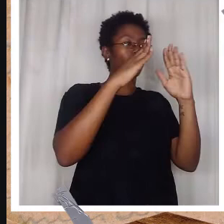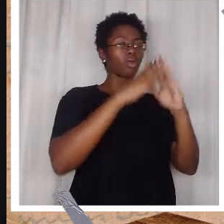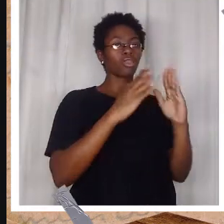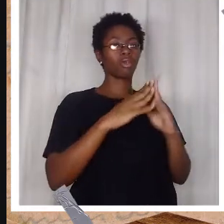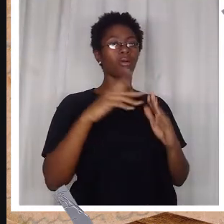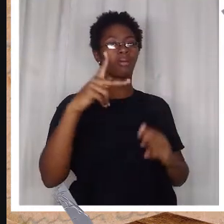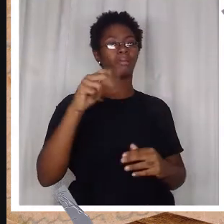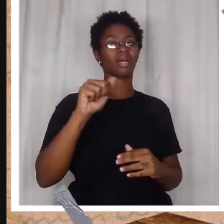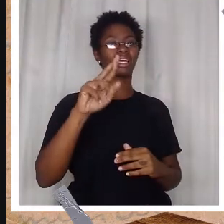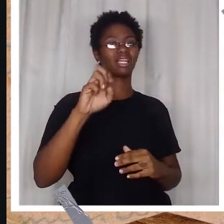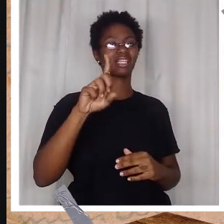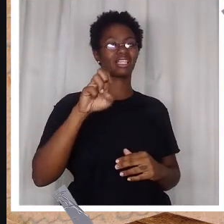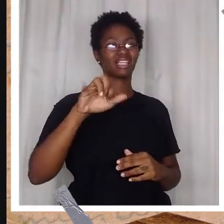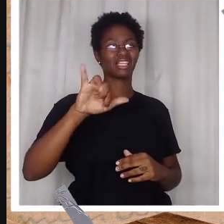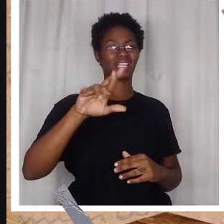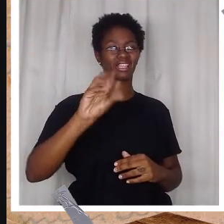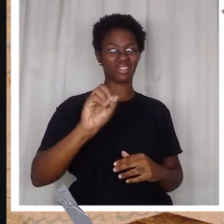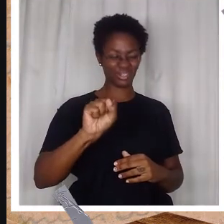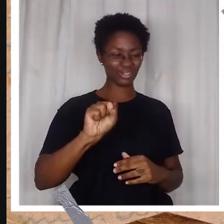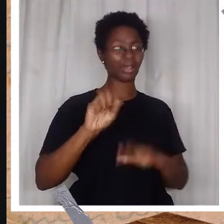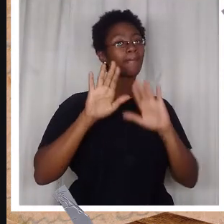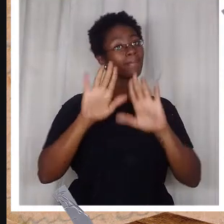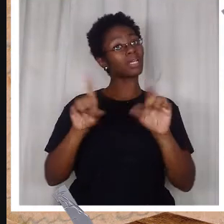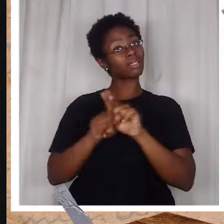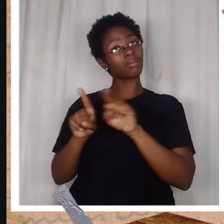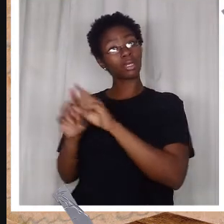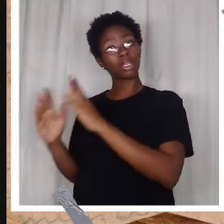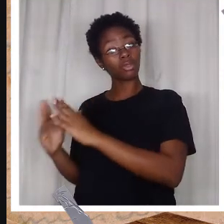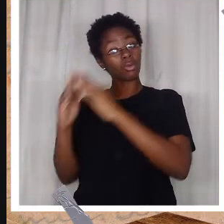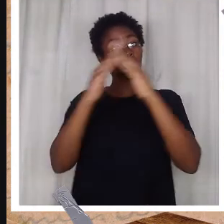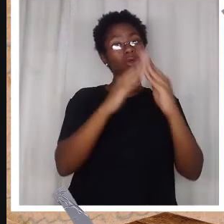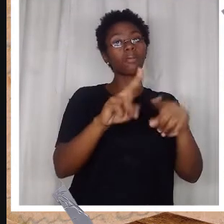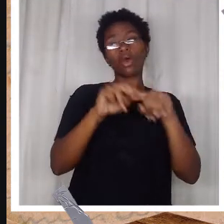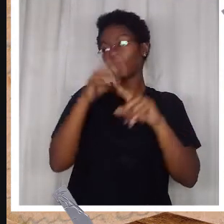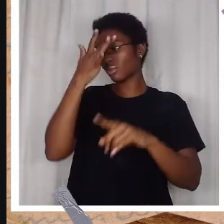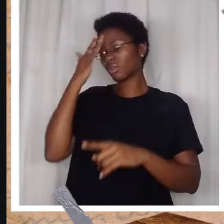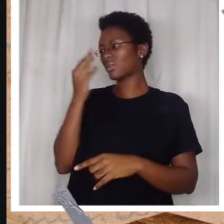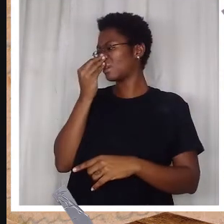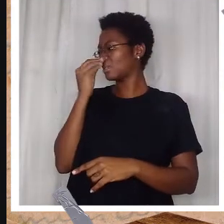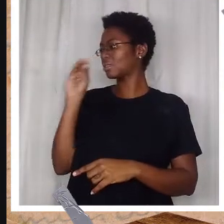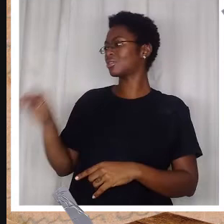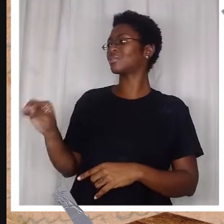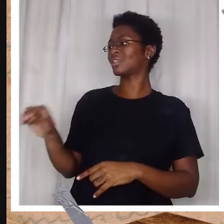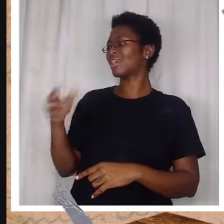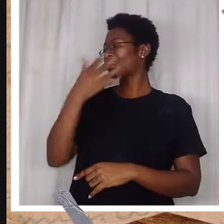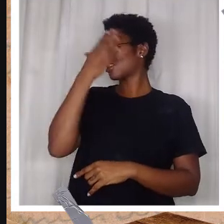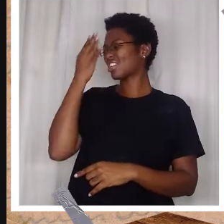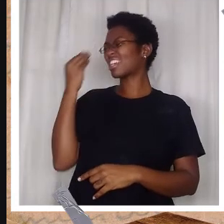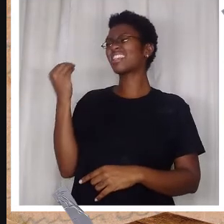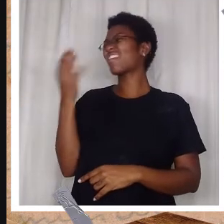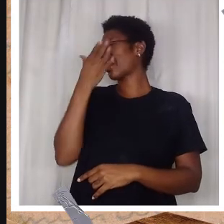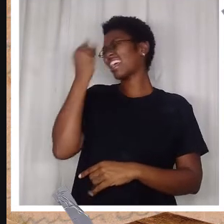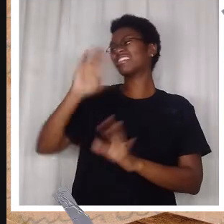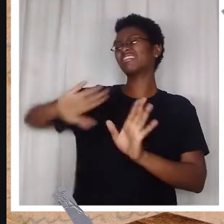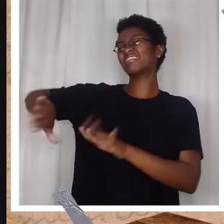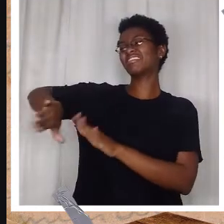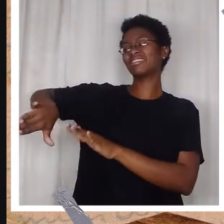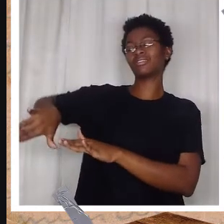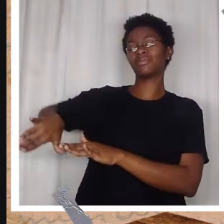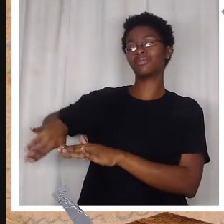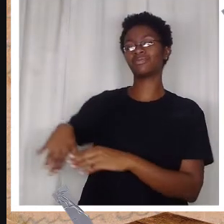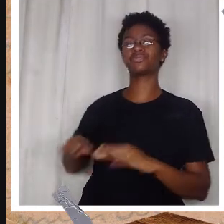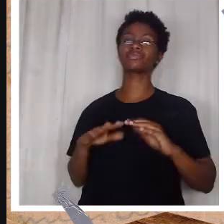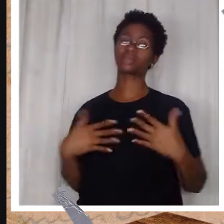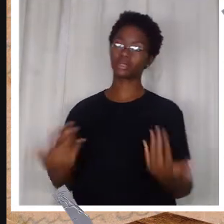Mas, curiosamente, essa mudança também tem a ver com o esquecimento dela, né? Então, quando a gente fala da Carolina, me vem um pouco